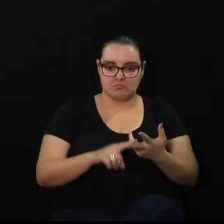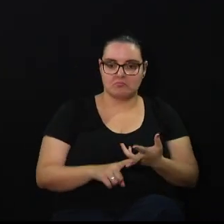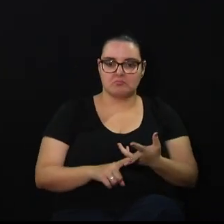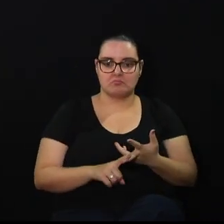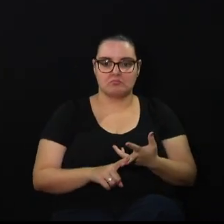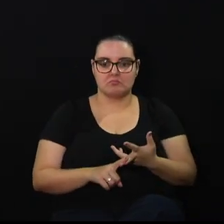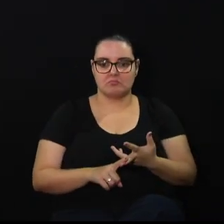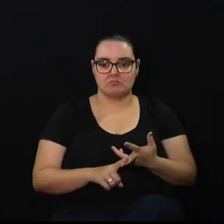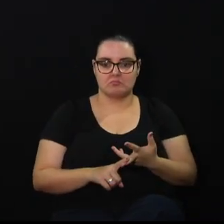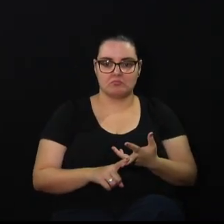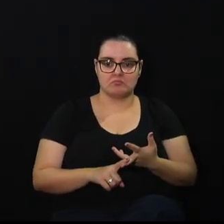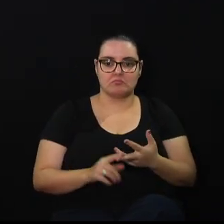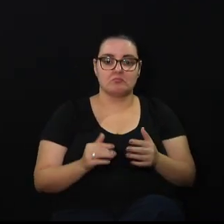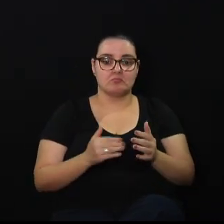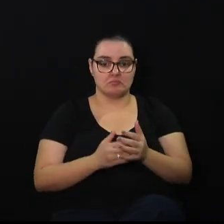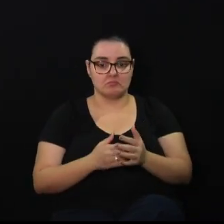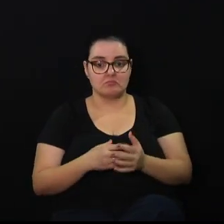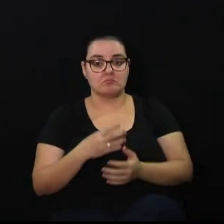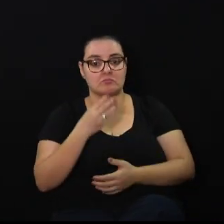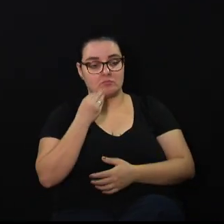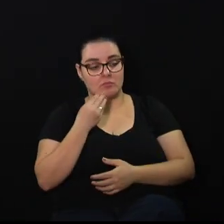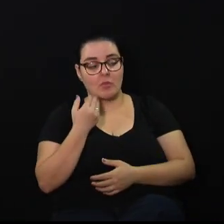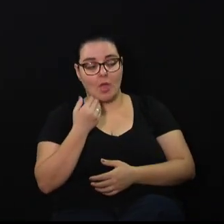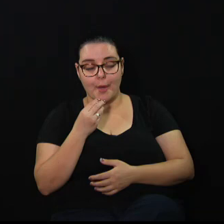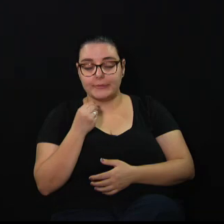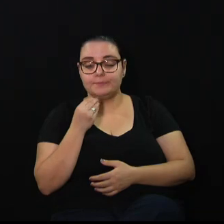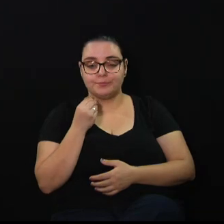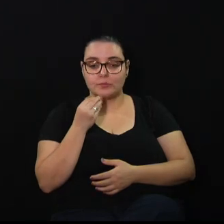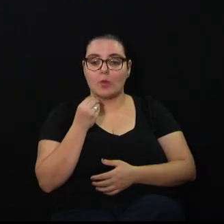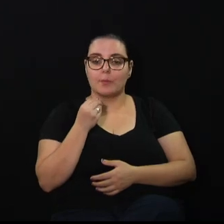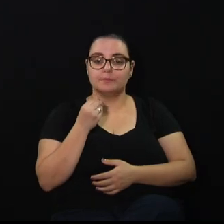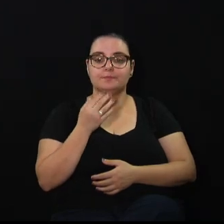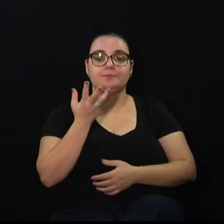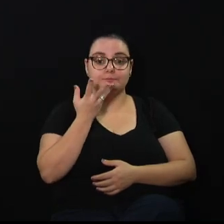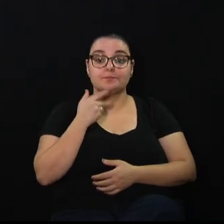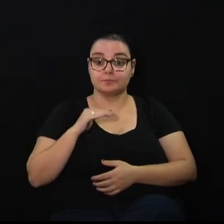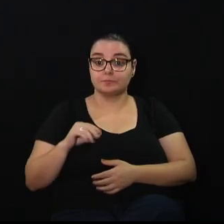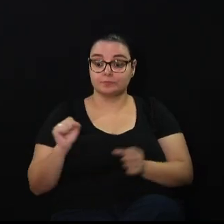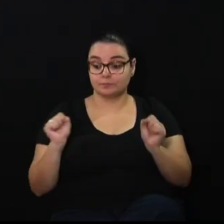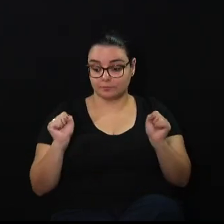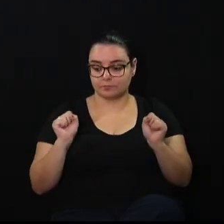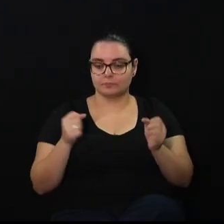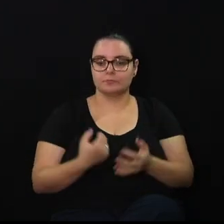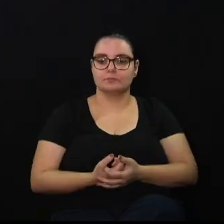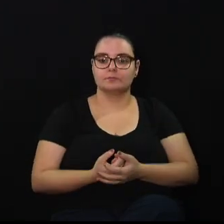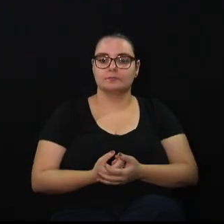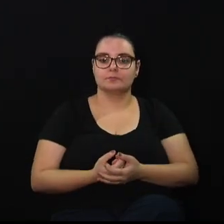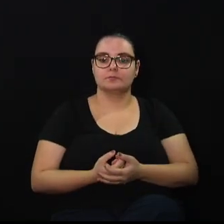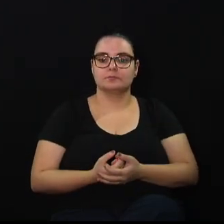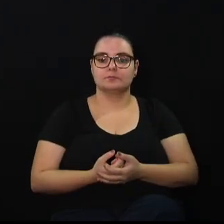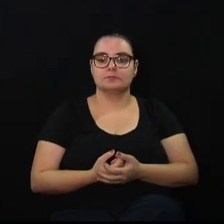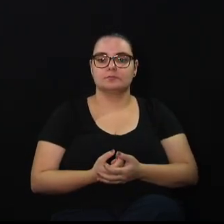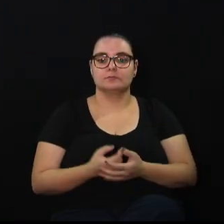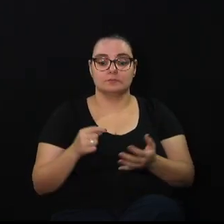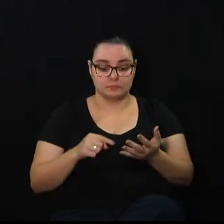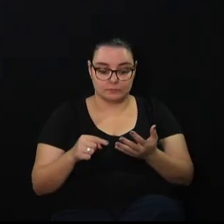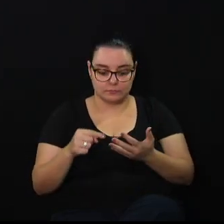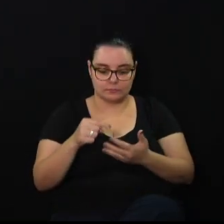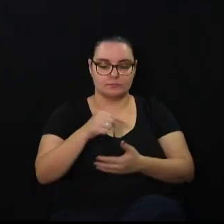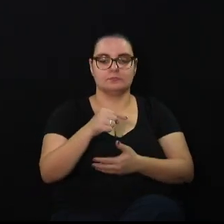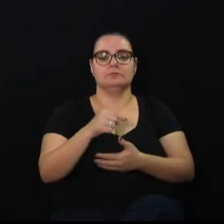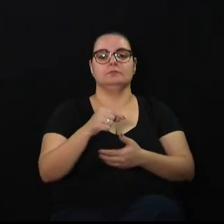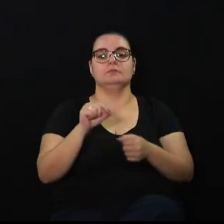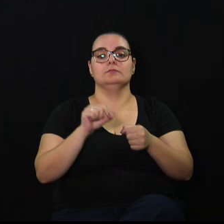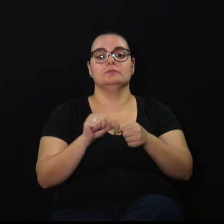até mesmo alguns comestíveis que a criança gosta muito né então com o manejo desses itens a gente